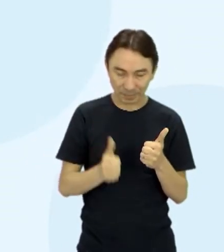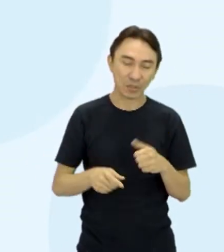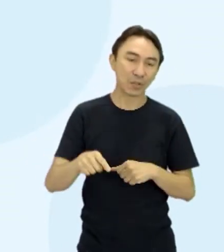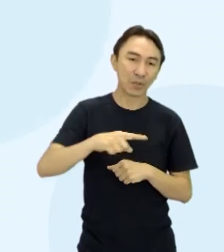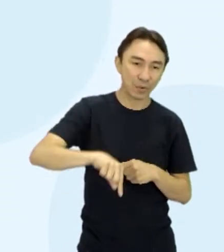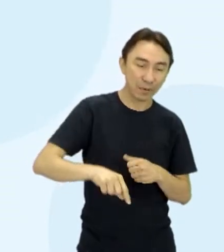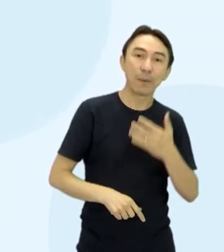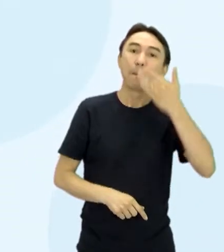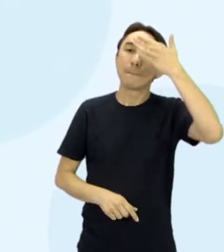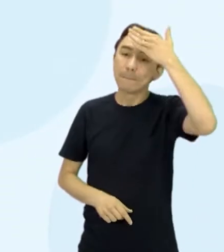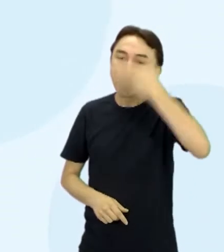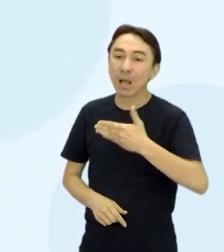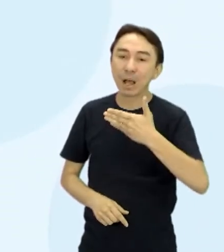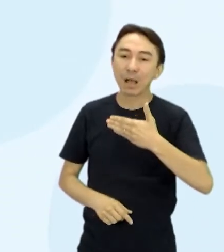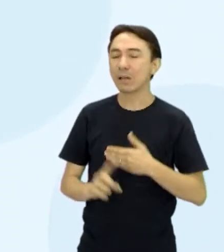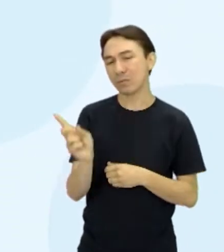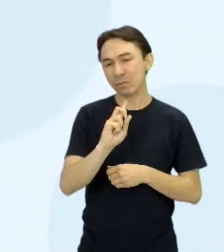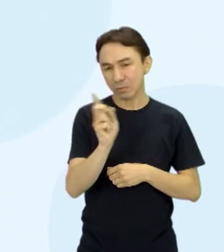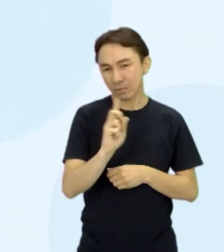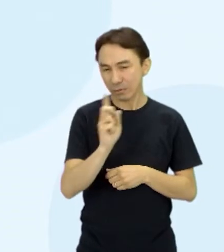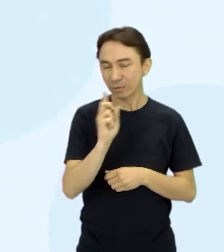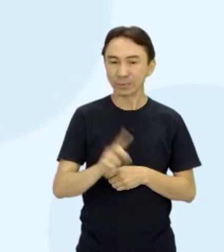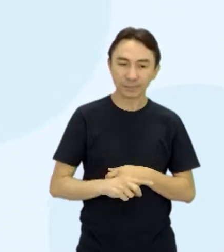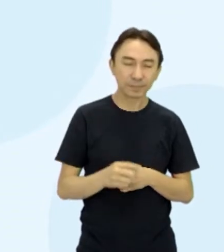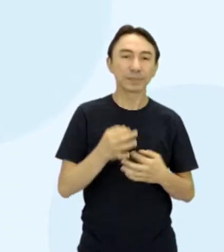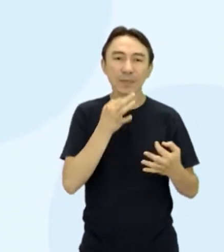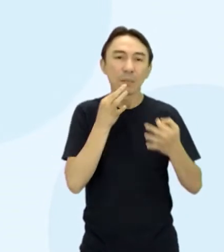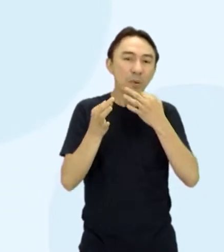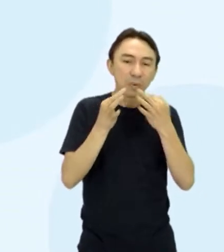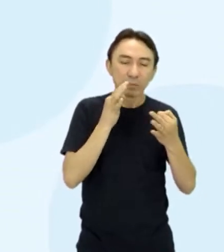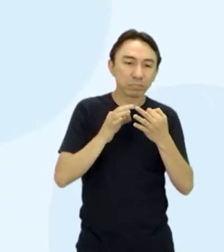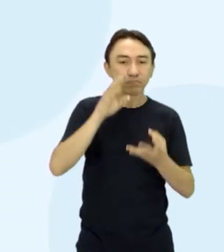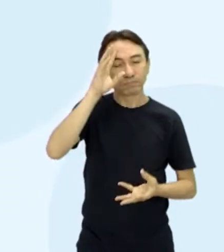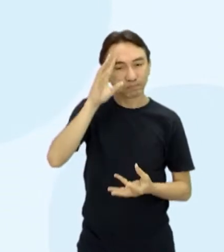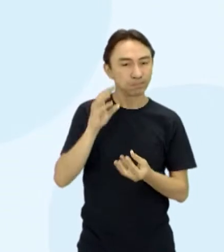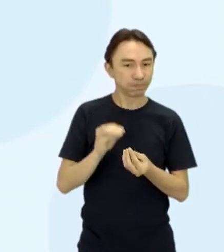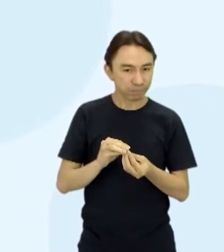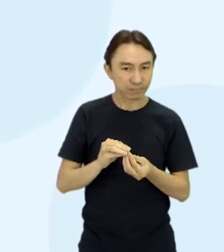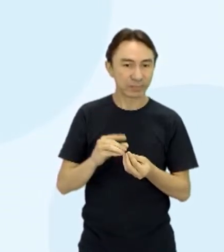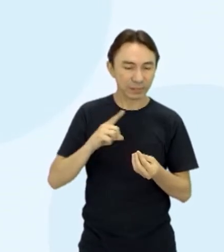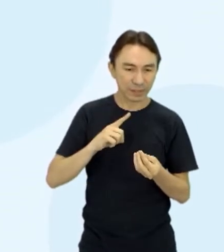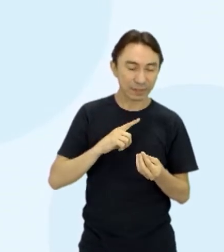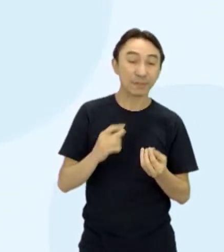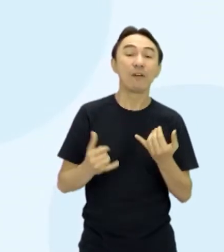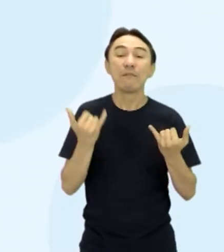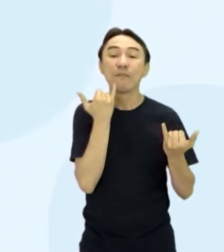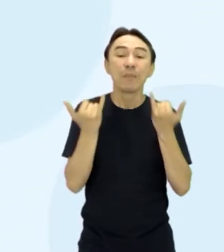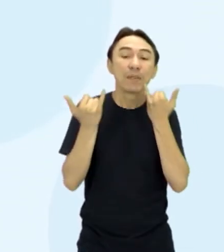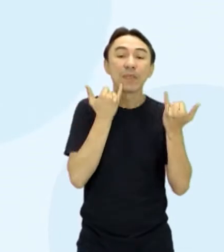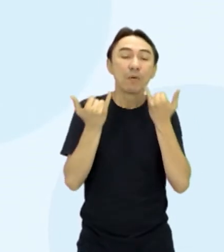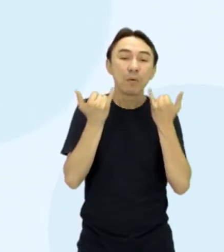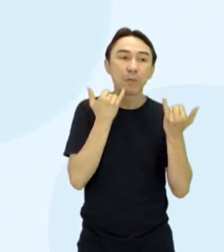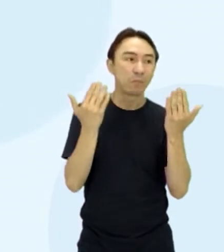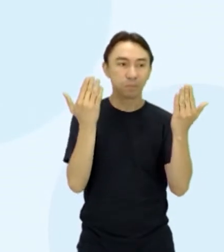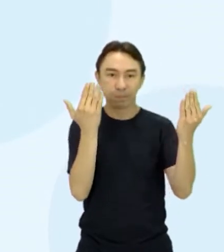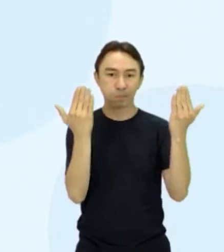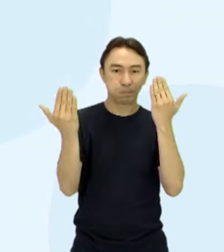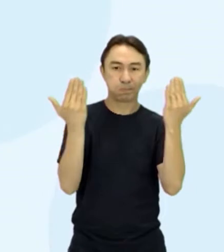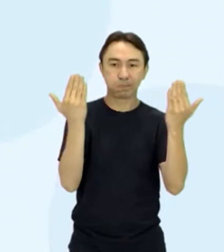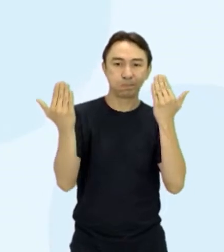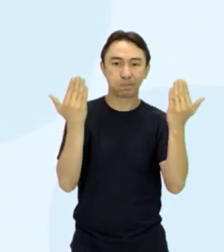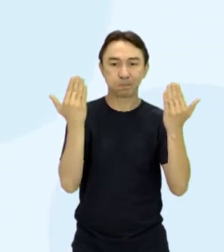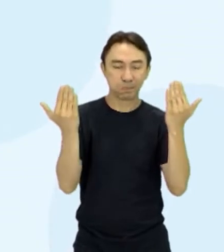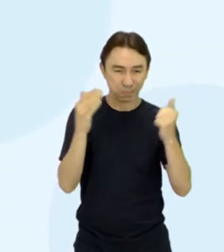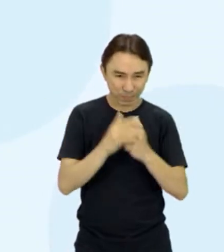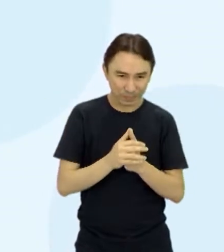bom senso e vai concluir algumas coisas, comparando informações, justamente